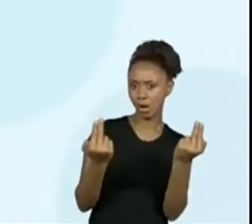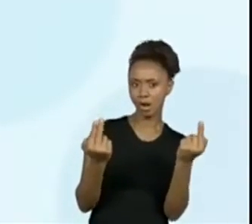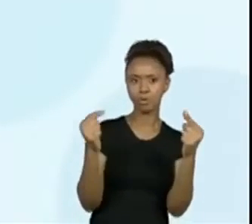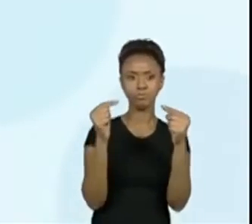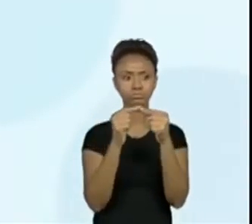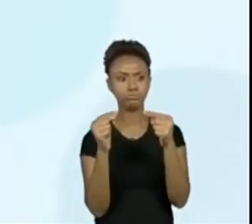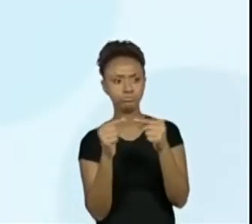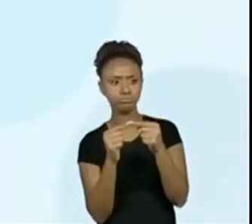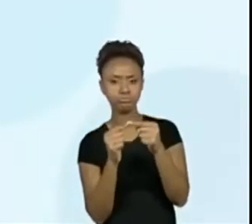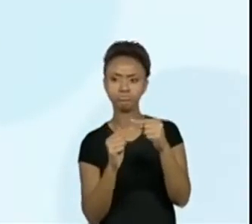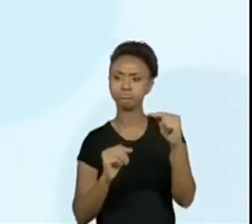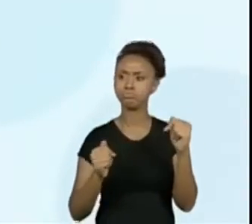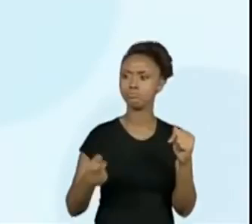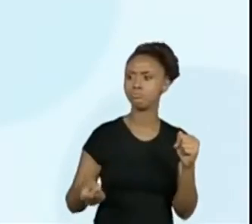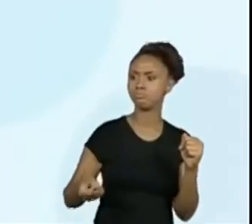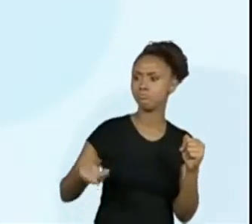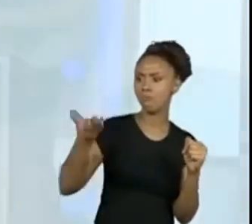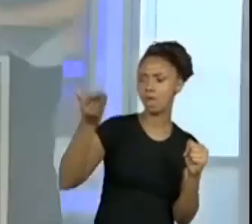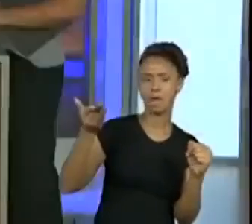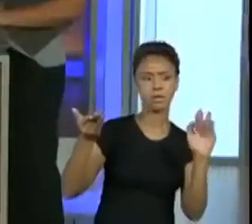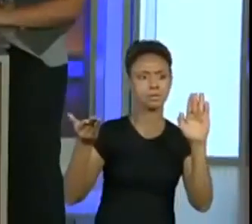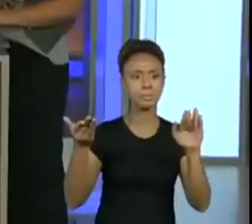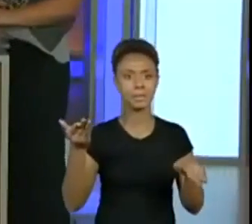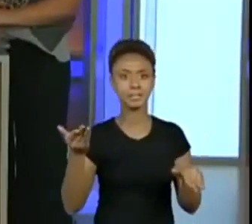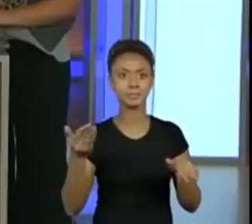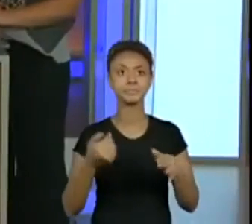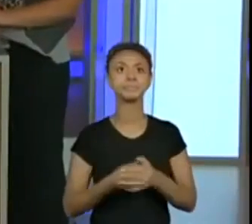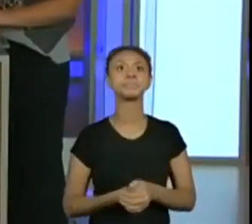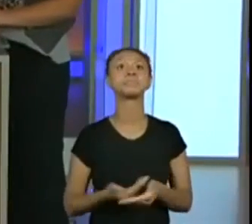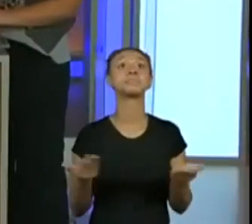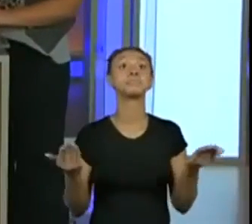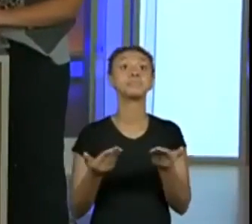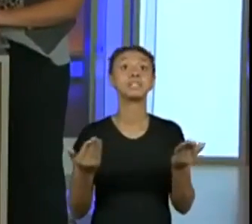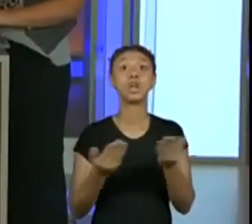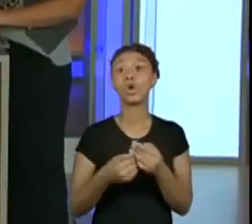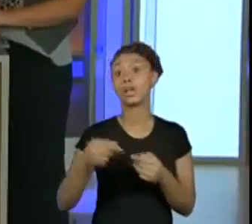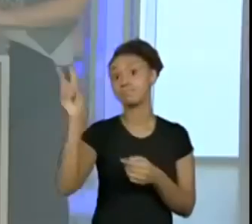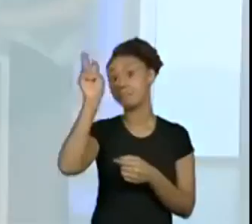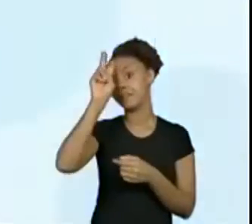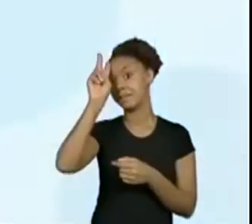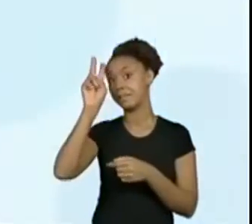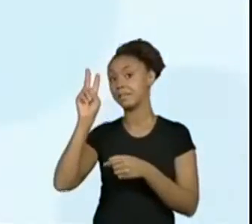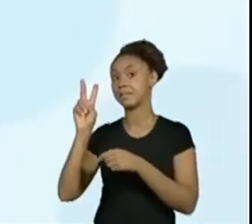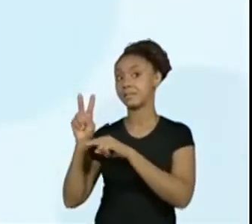mercado, né? Exatamente. Vamos então para a nossa retomada. Hoje nós